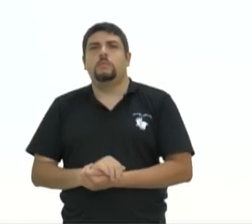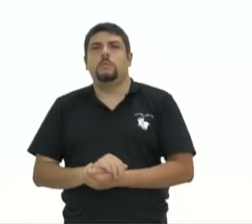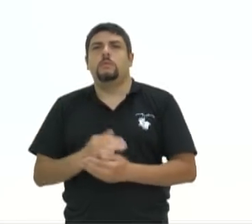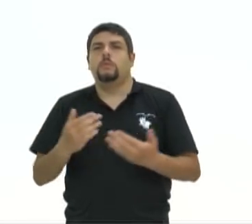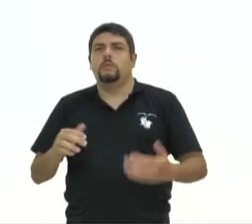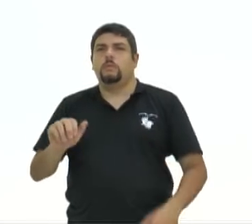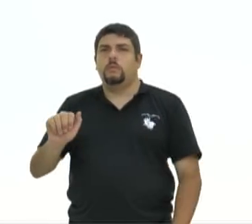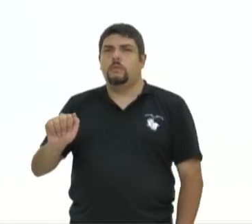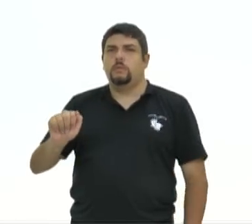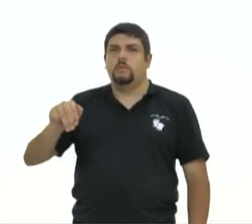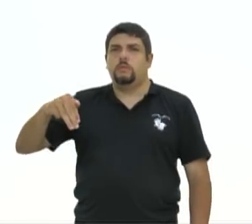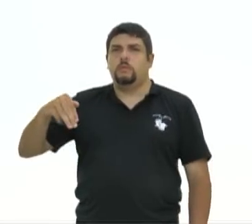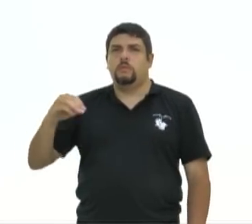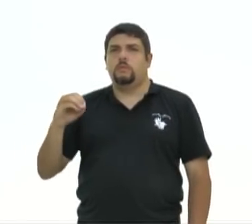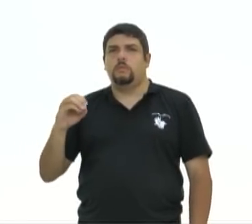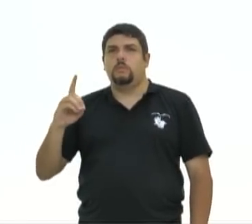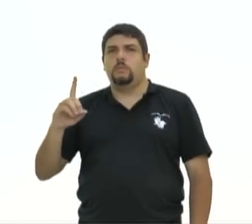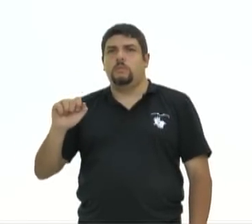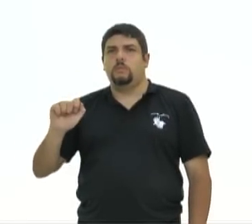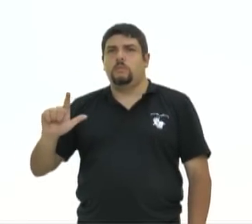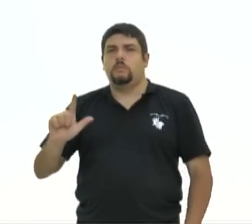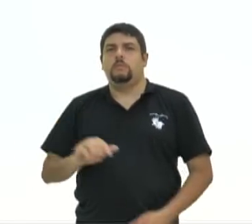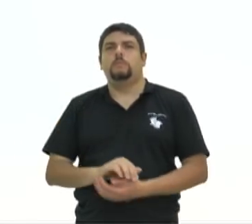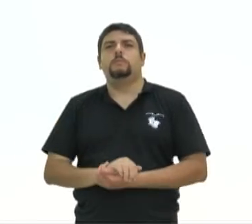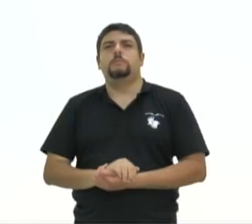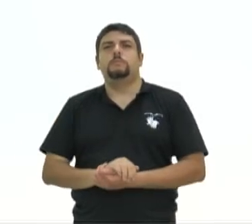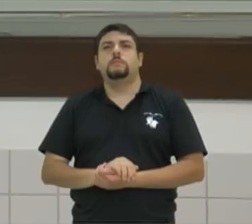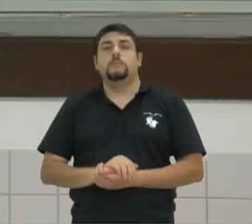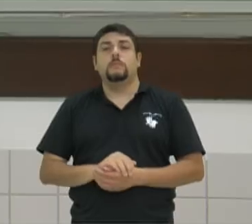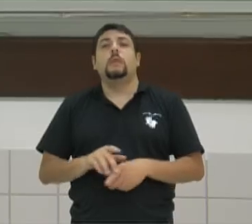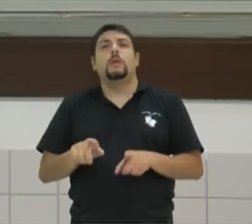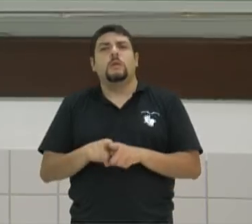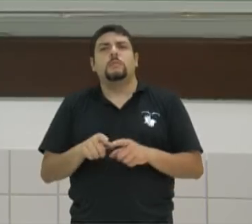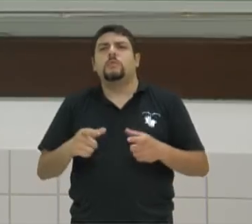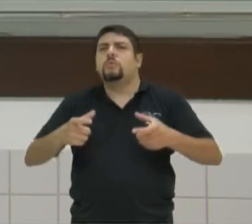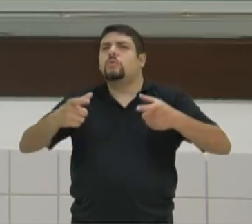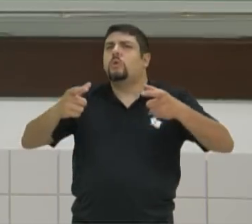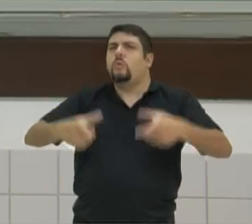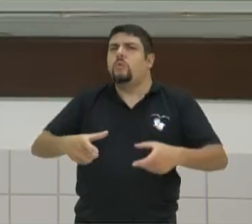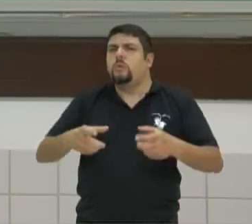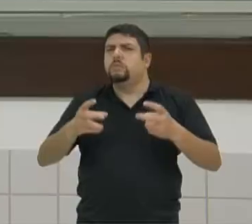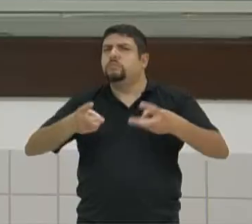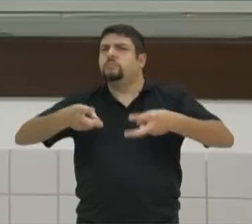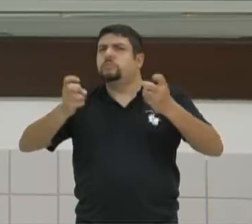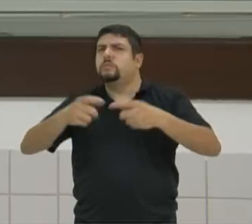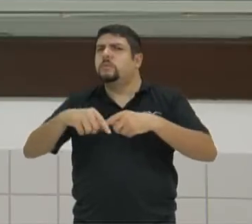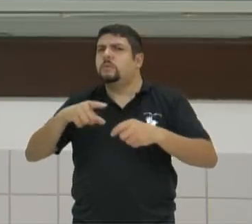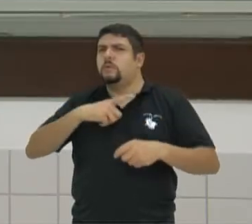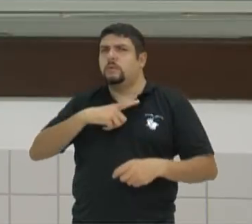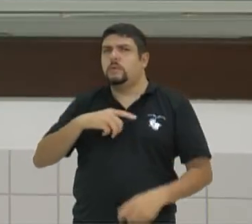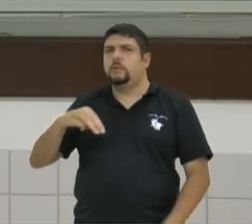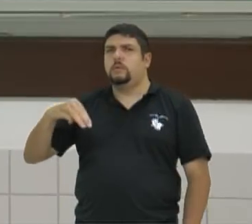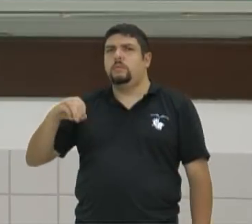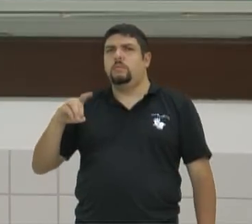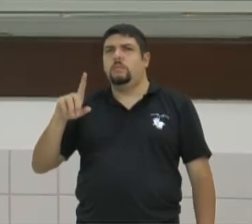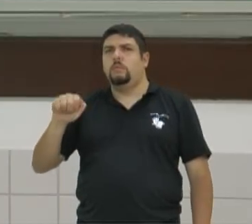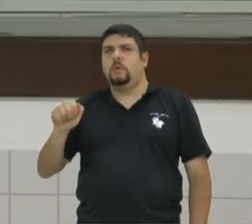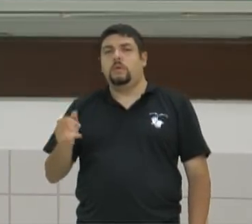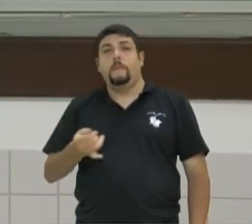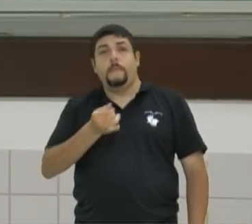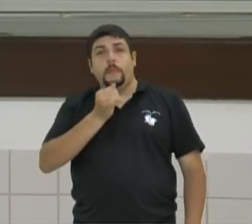é amodal. Certo? Um exemplo prático de aplicação de moda, aliás, 2 exemplos práticos de aplicação de moda, a gente vê nos